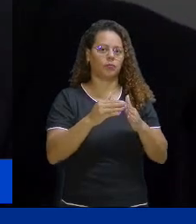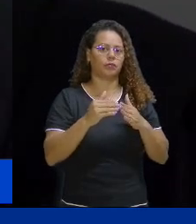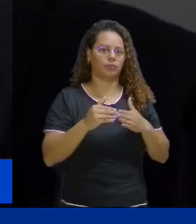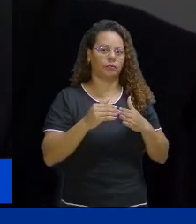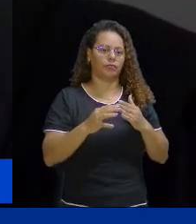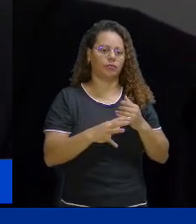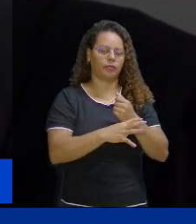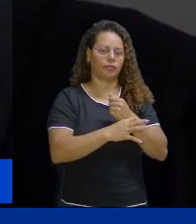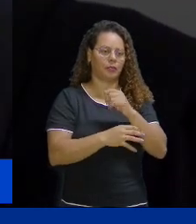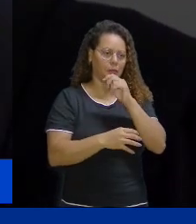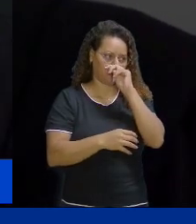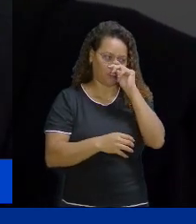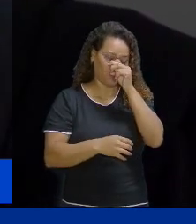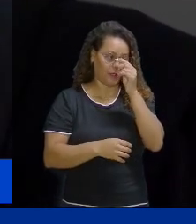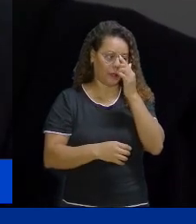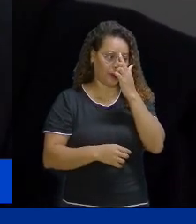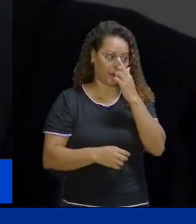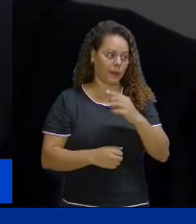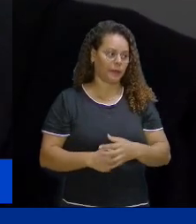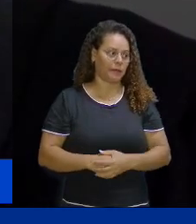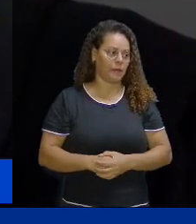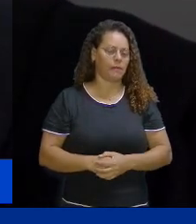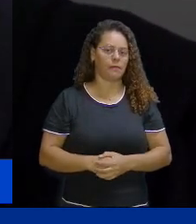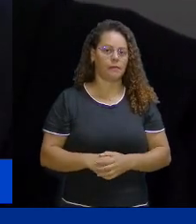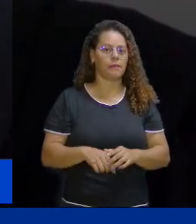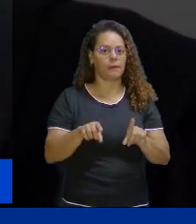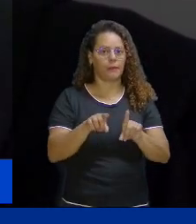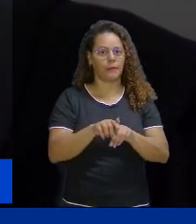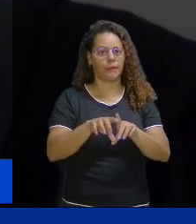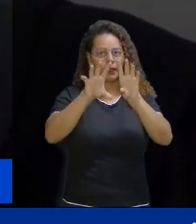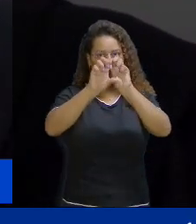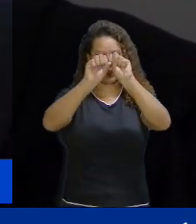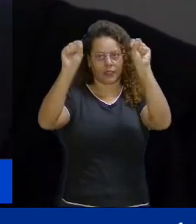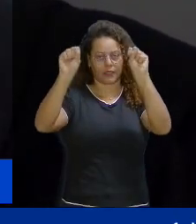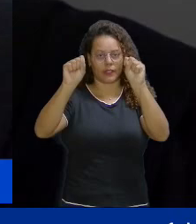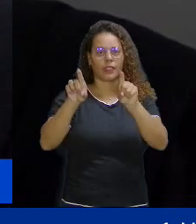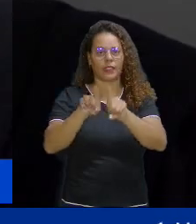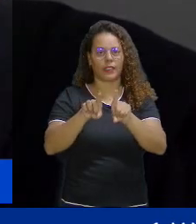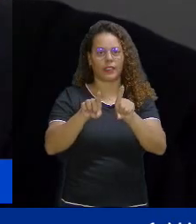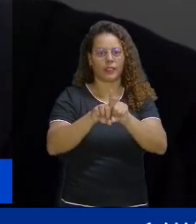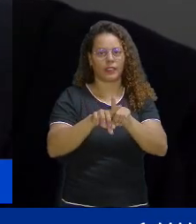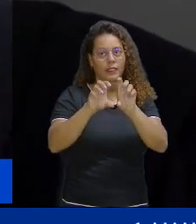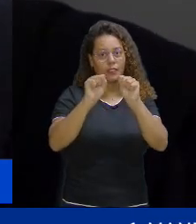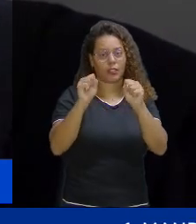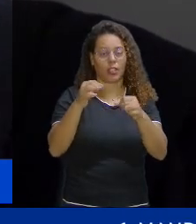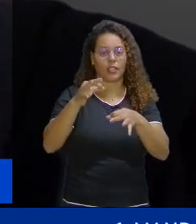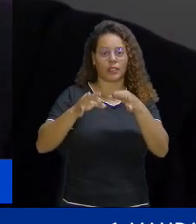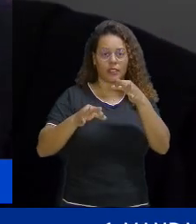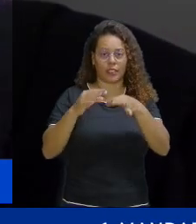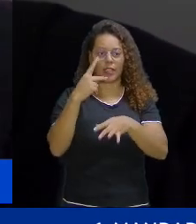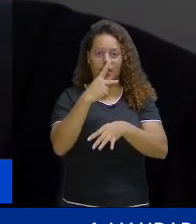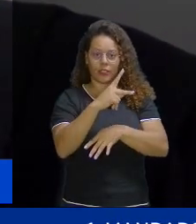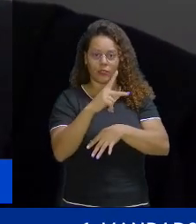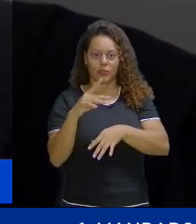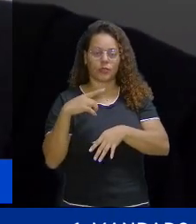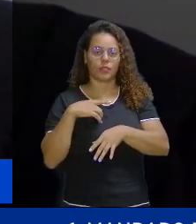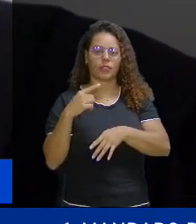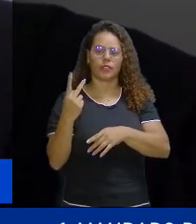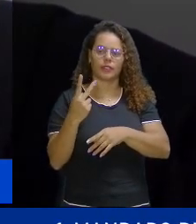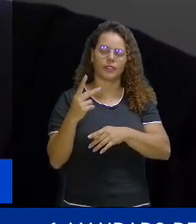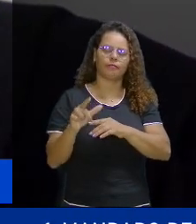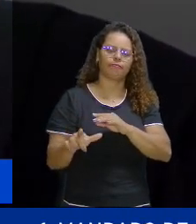aspas. O STJ e o Supremo Tribunal reafirmou que a concessão de valores retroativos sem norma